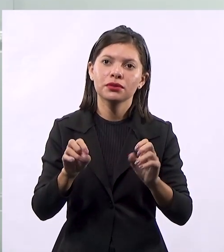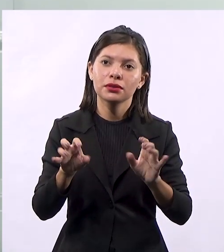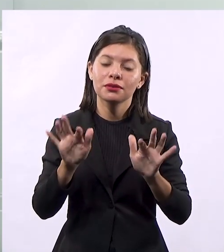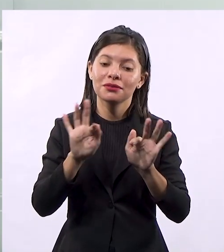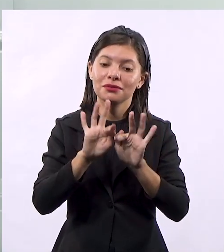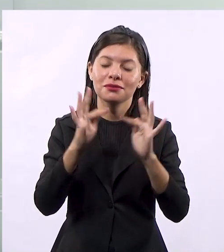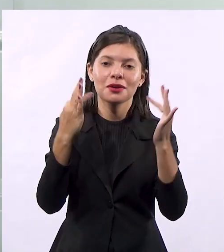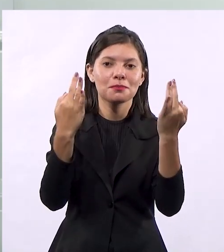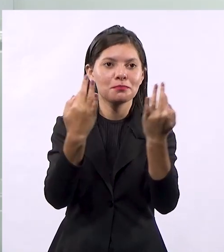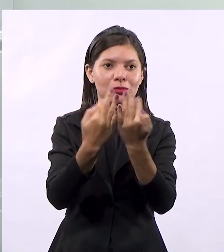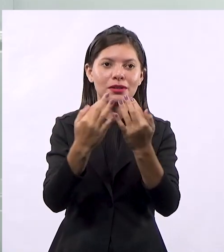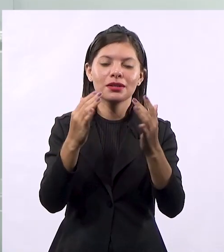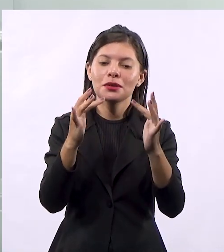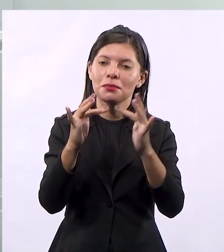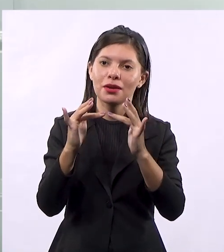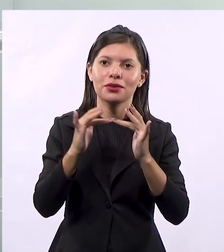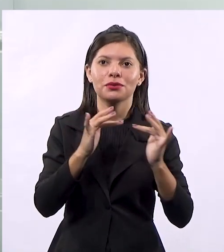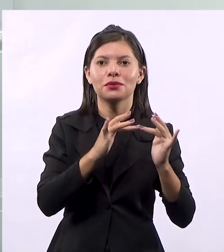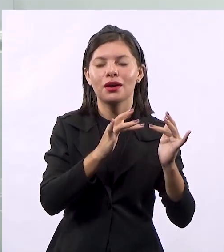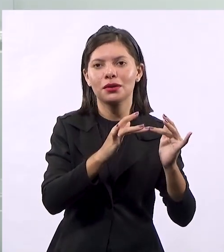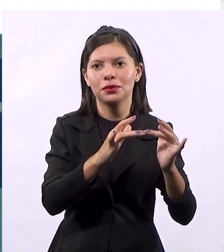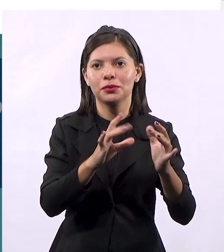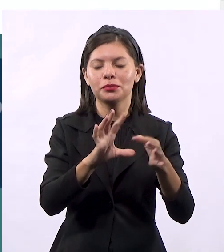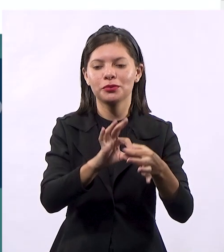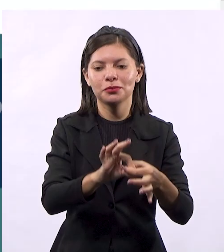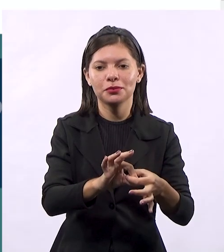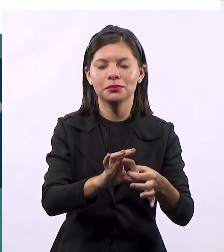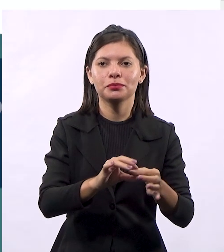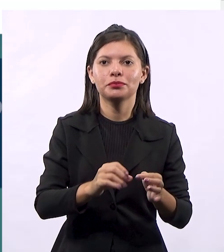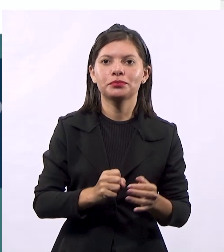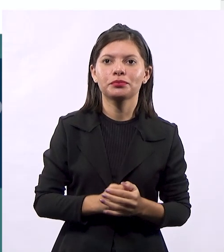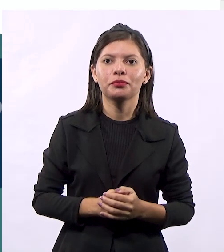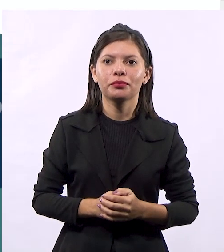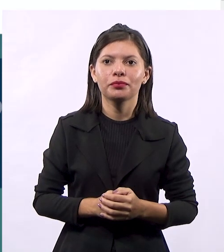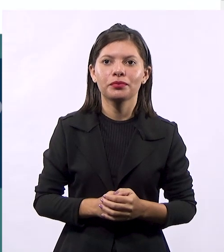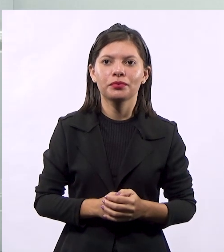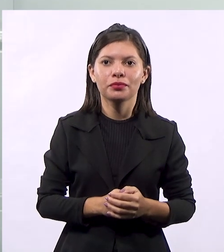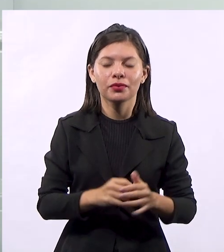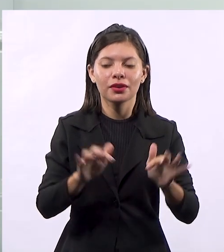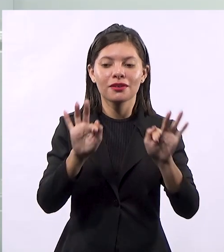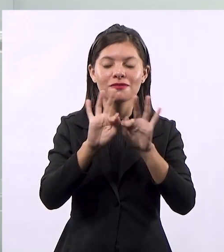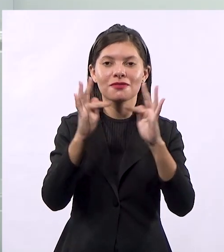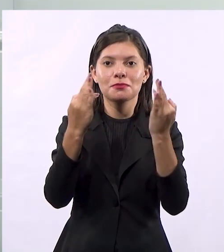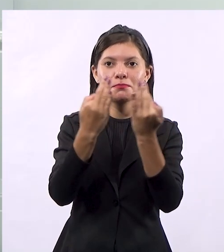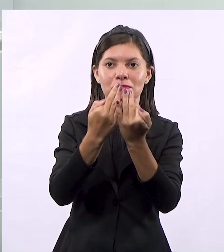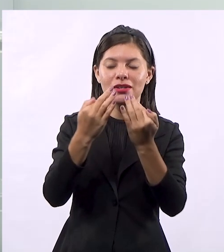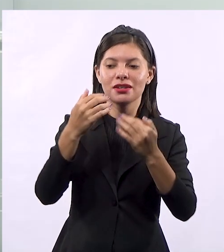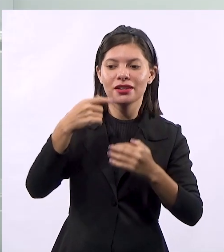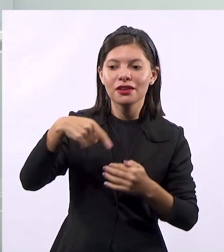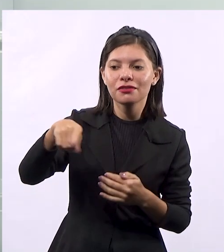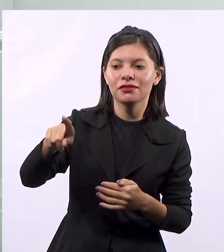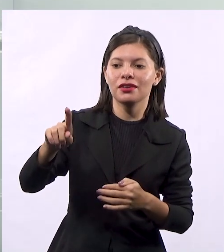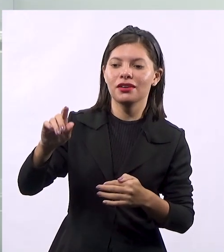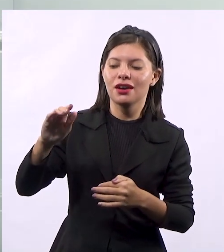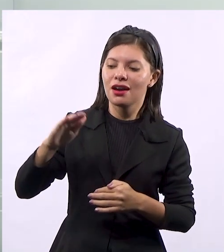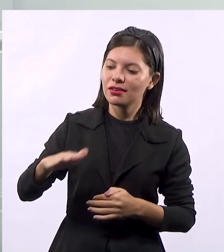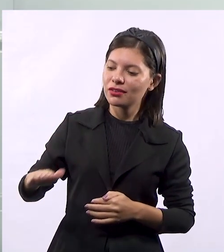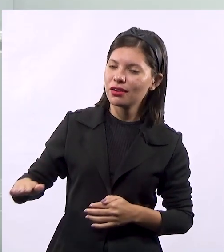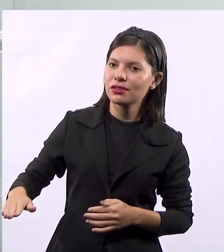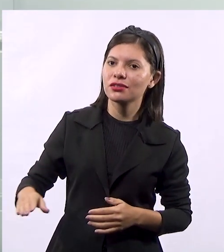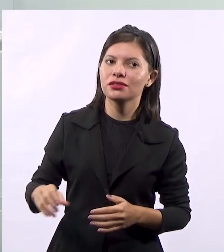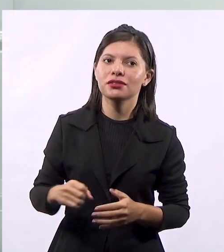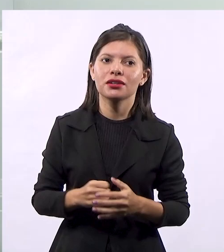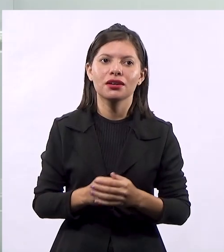que todos tenham acesso à educação. Também da família. Não é uma obrigação só do Estado, é uma obrigação da família, é uma